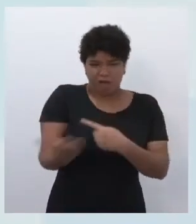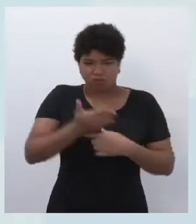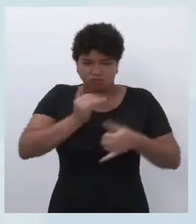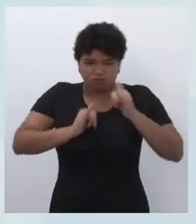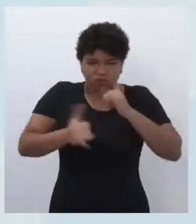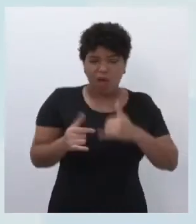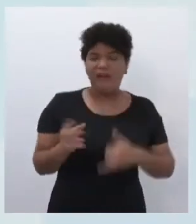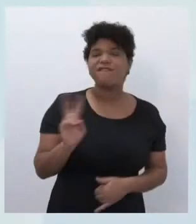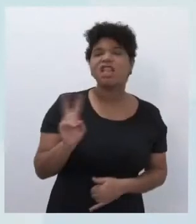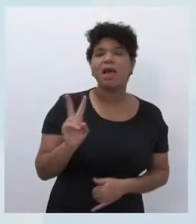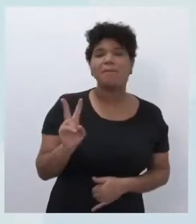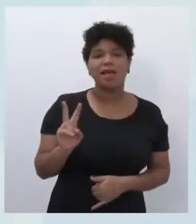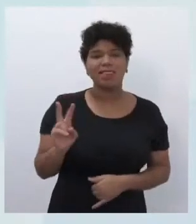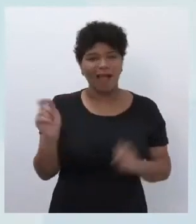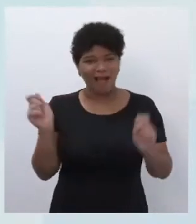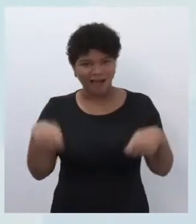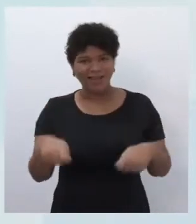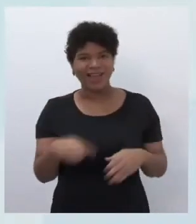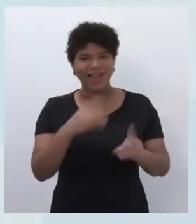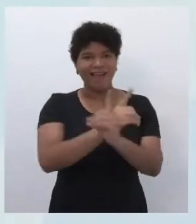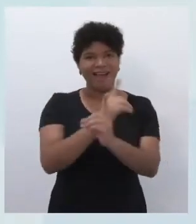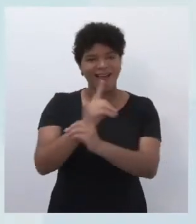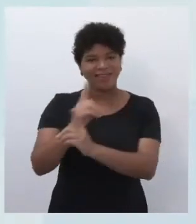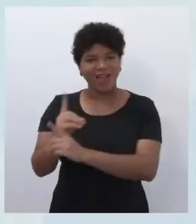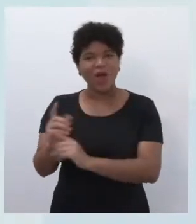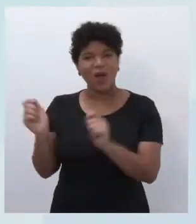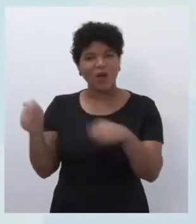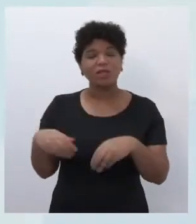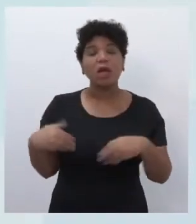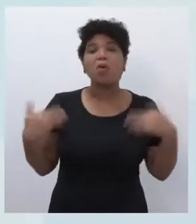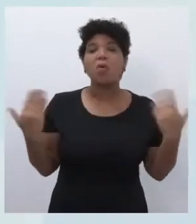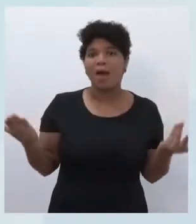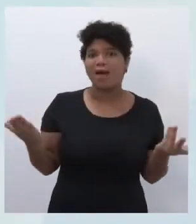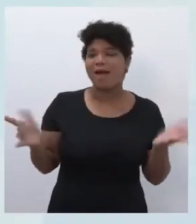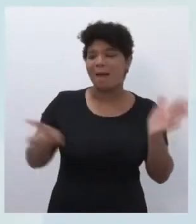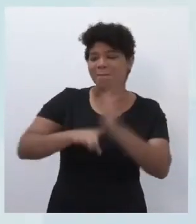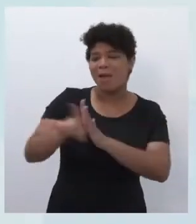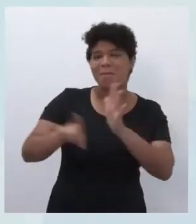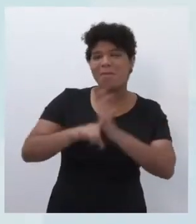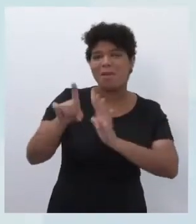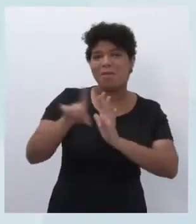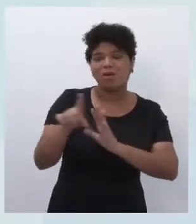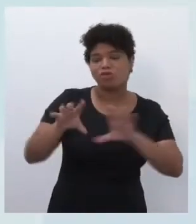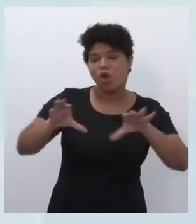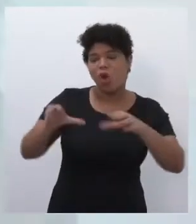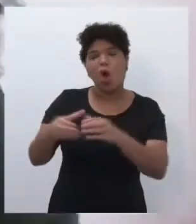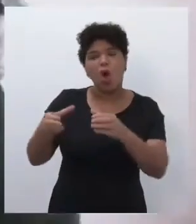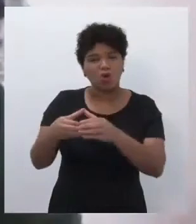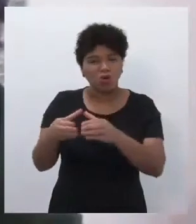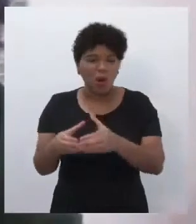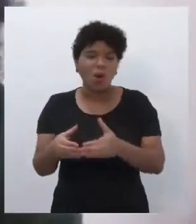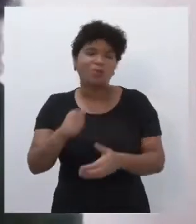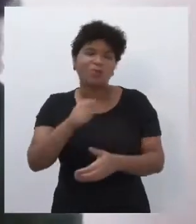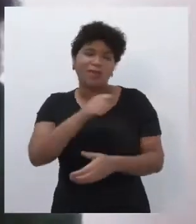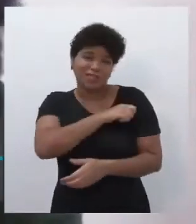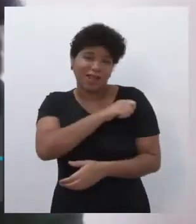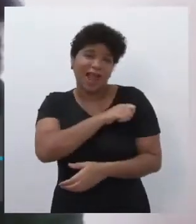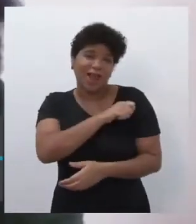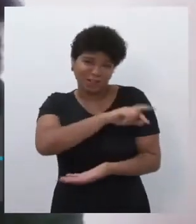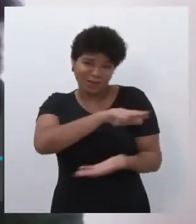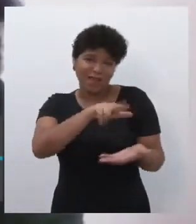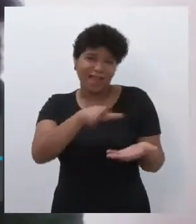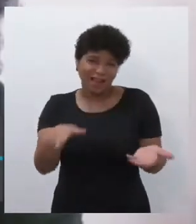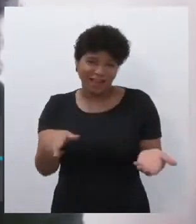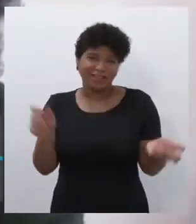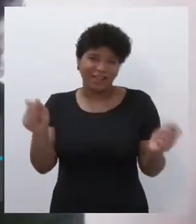nesse infográfico. Então, o texto escrito de forma colaborativa, descrevendo essas vitaminas, suas